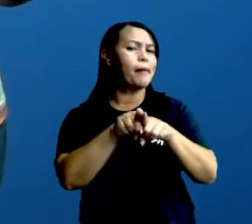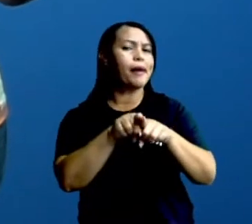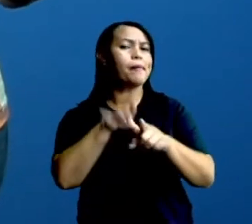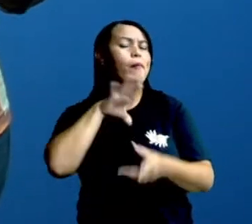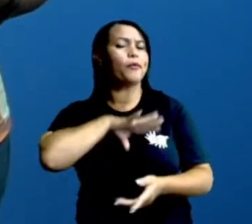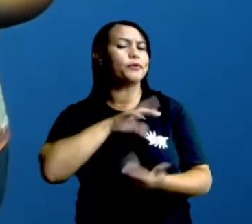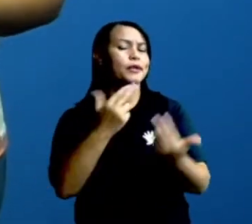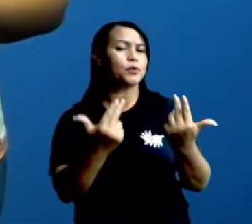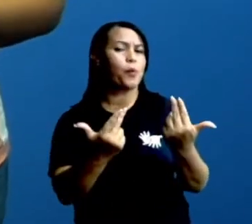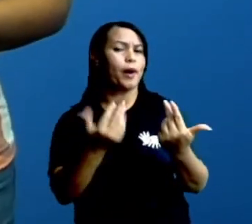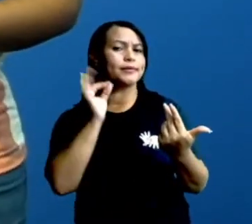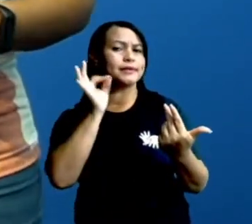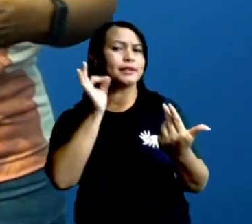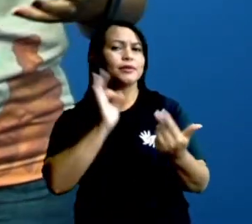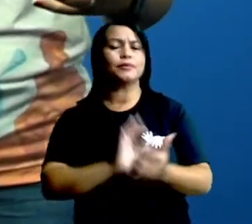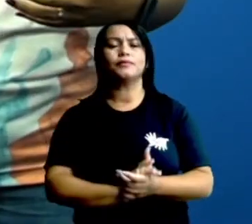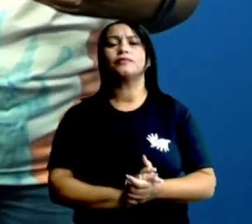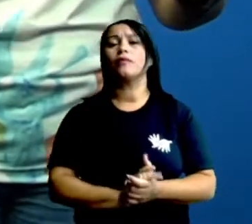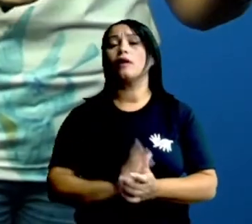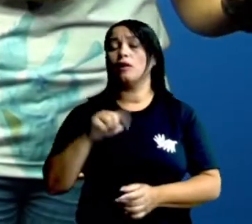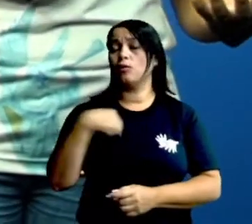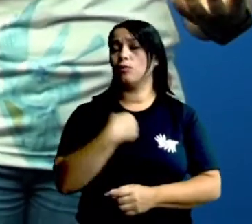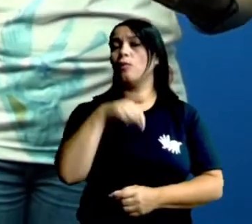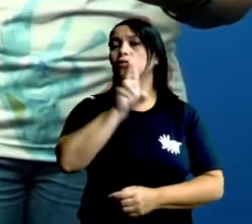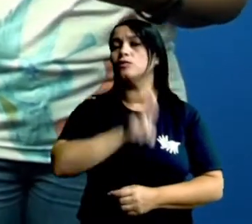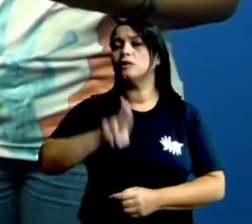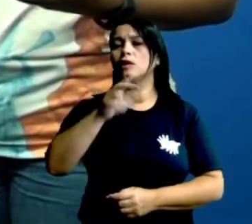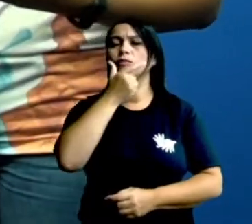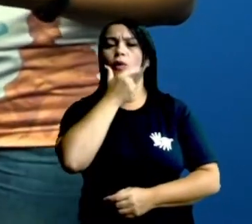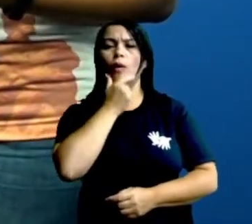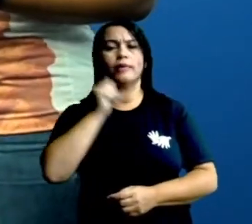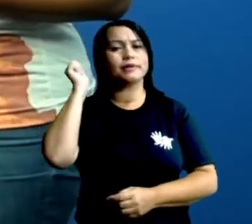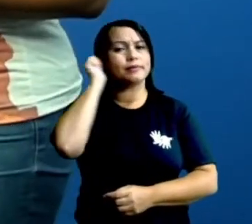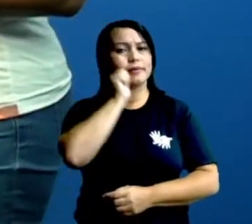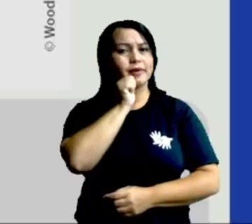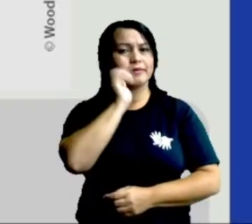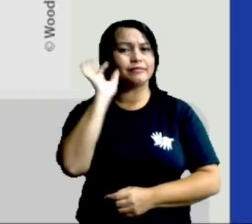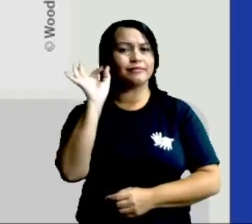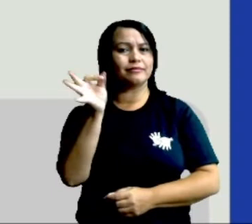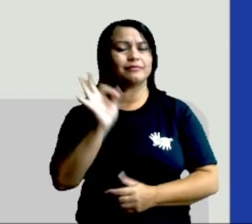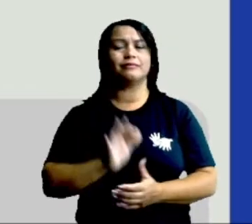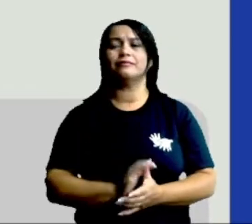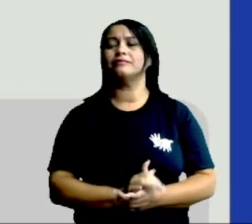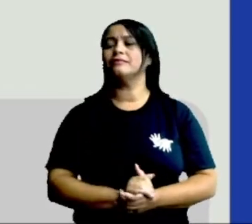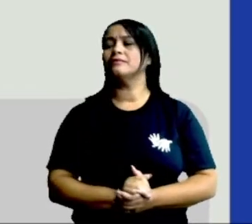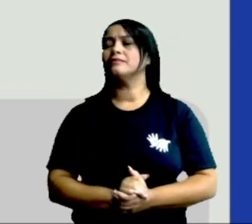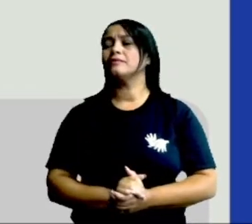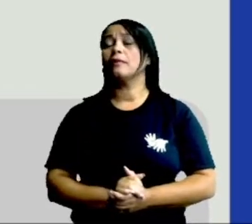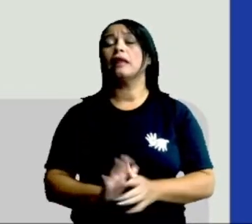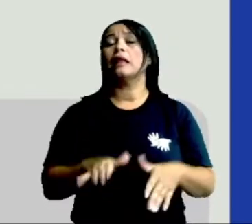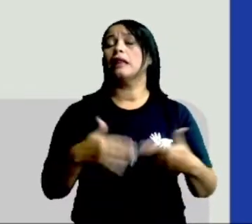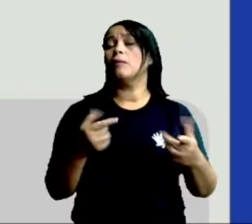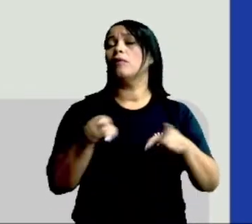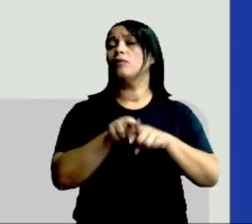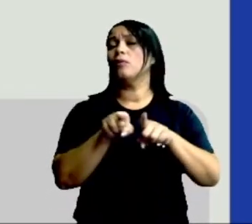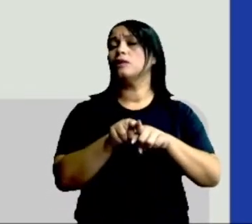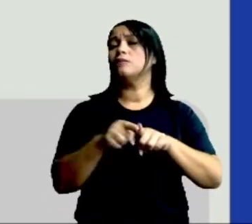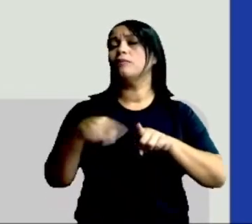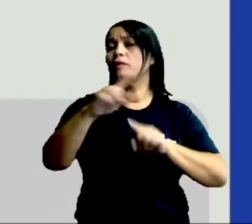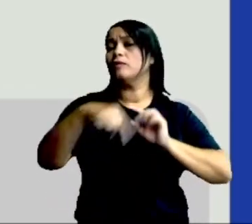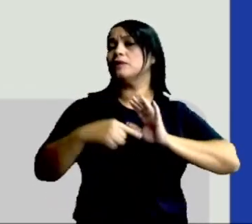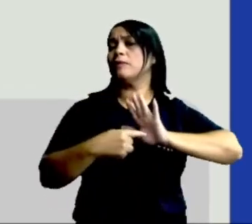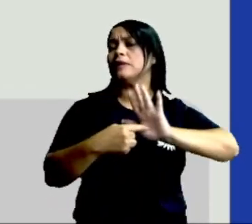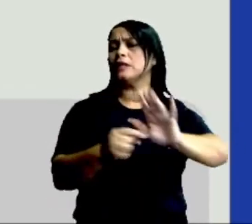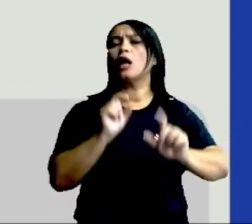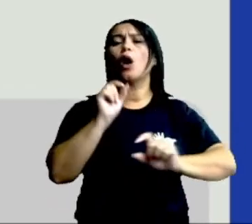e mulher, tá certo? Então, a gente usa hombre e mulher, tá bom? E aí, eu trouxe para vocês,